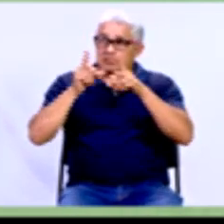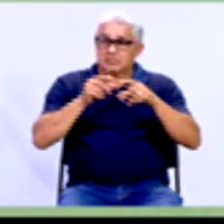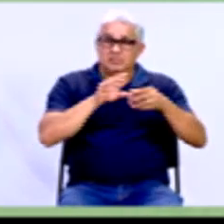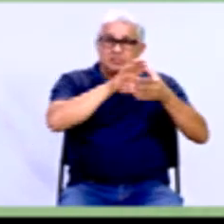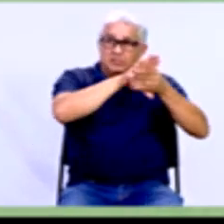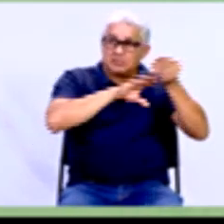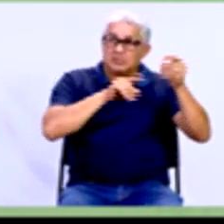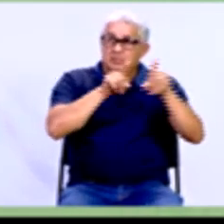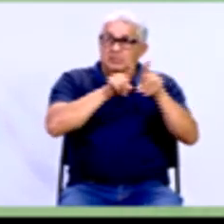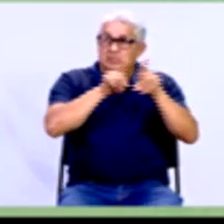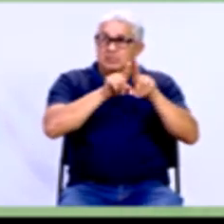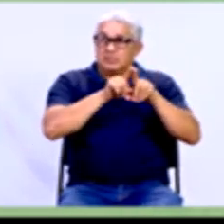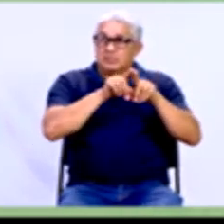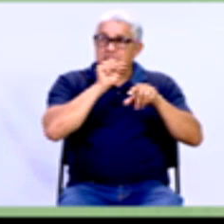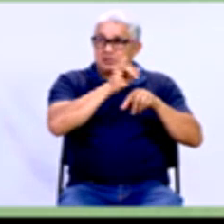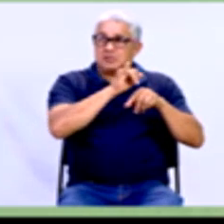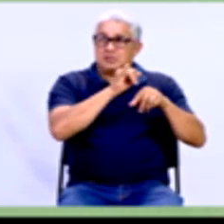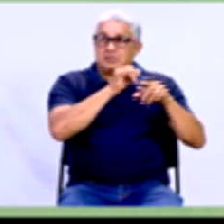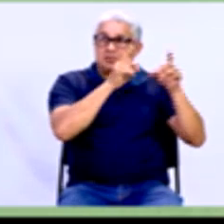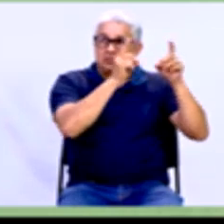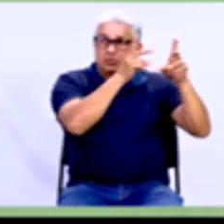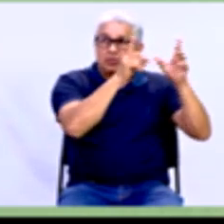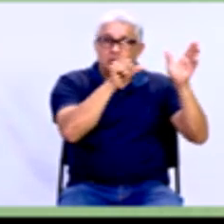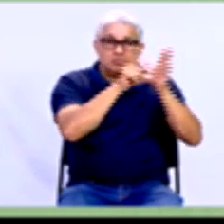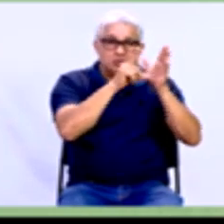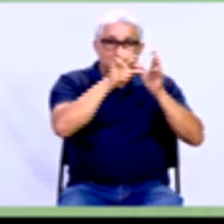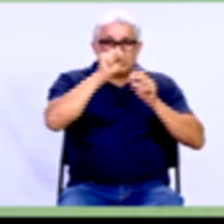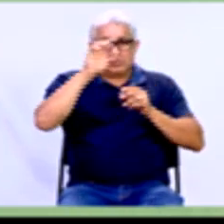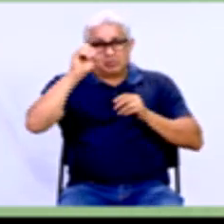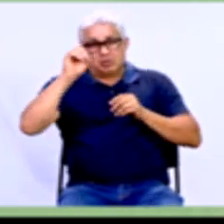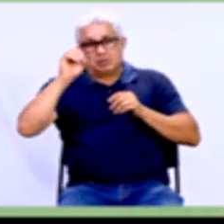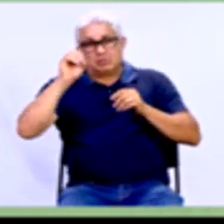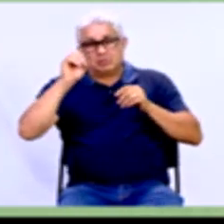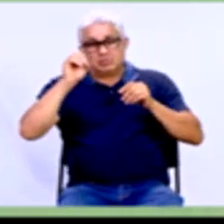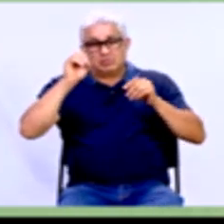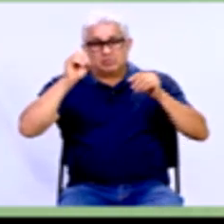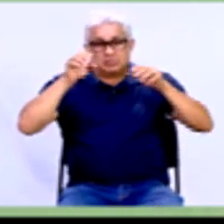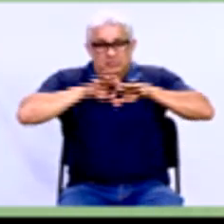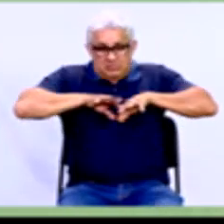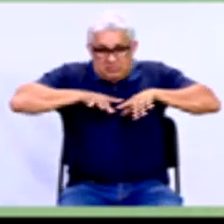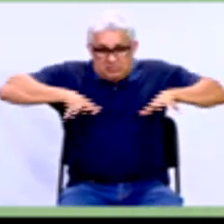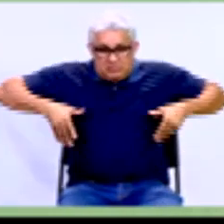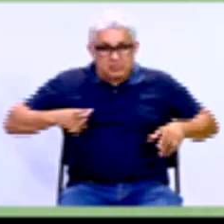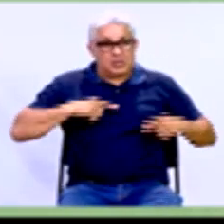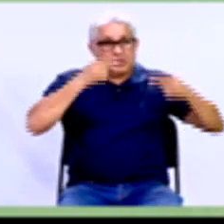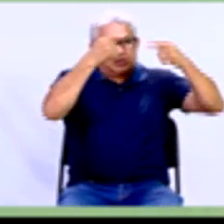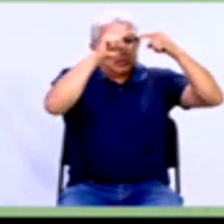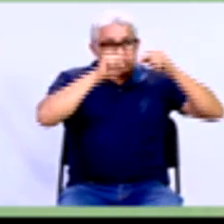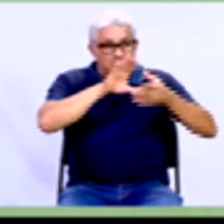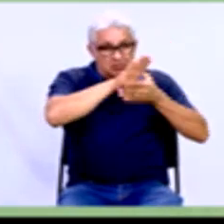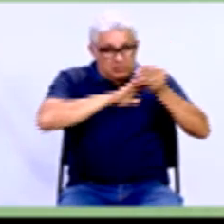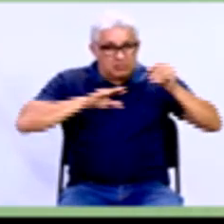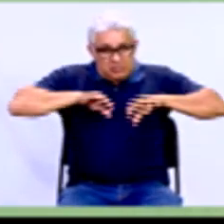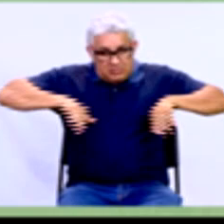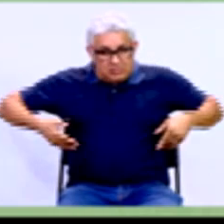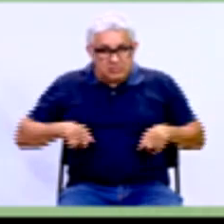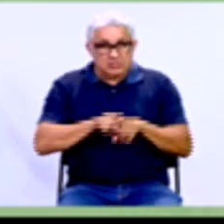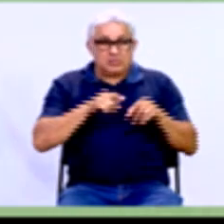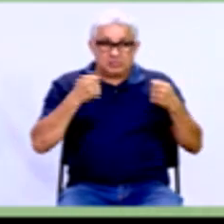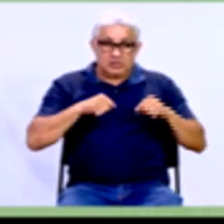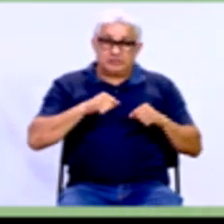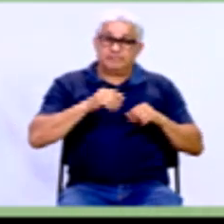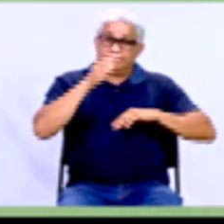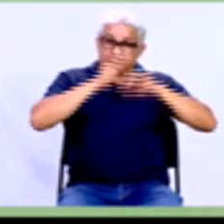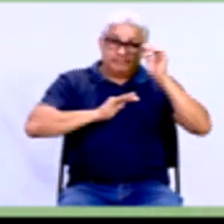percebeu que tinha uma correlação entre a venda de vestidos e de sapatos. Por isso que é interessante ter os vendedores atentos,